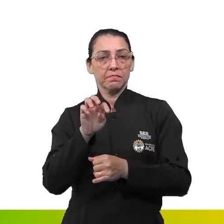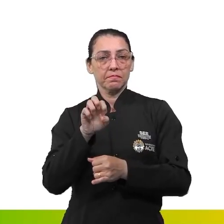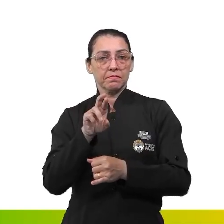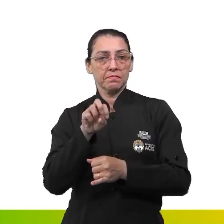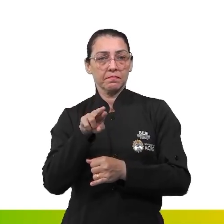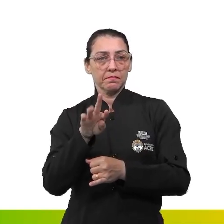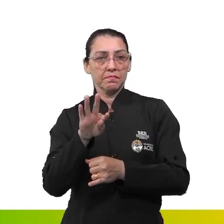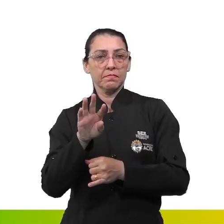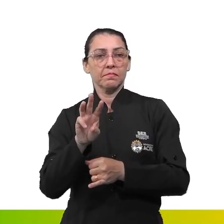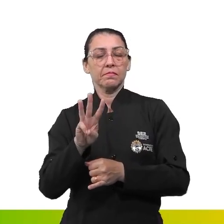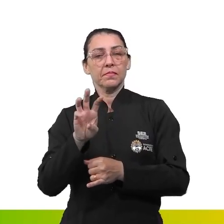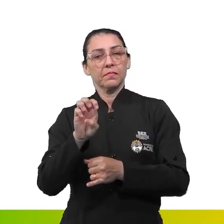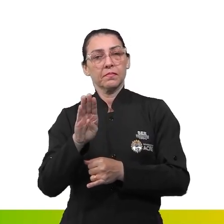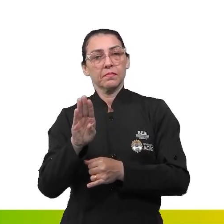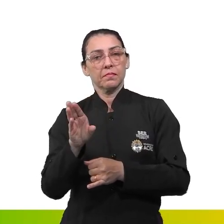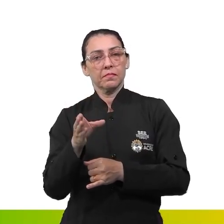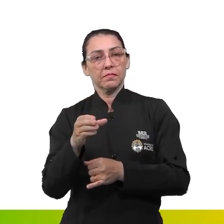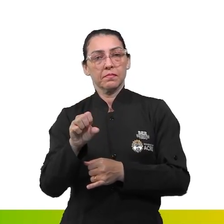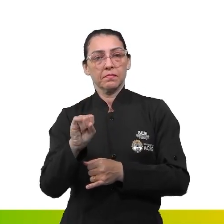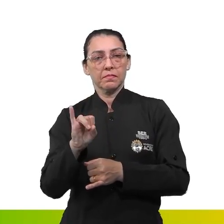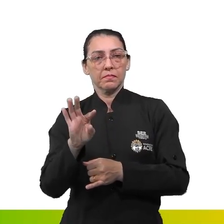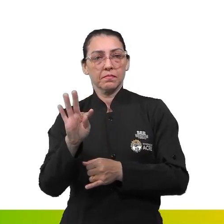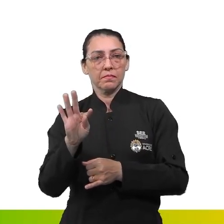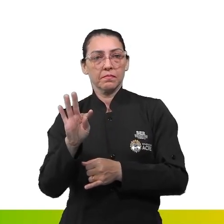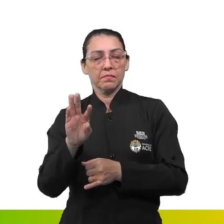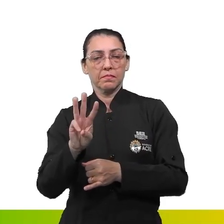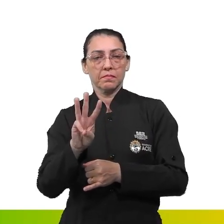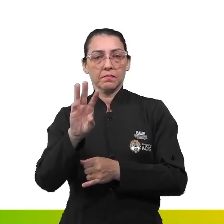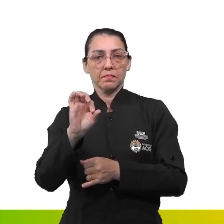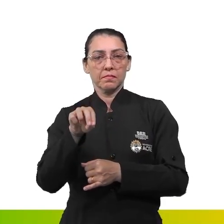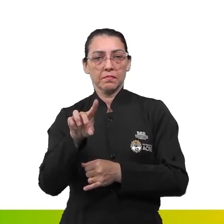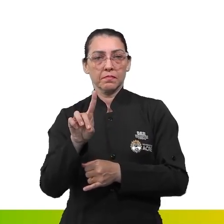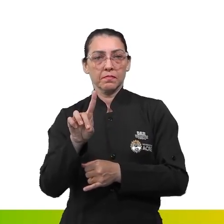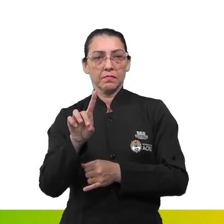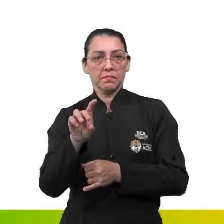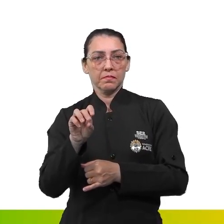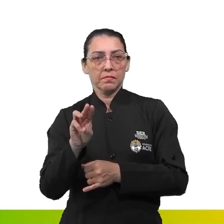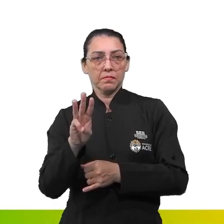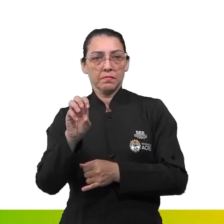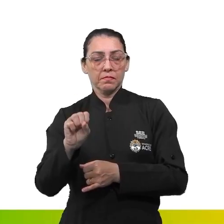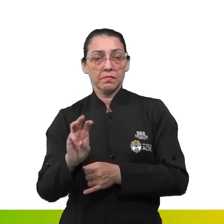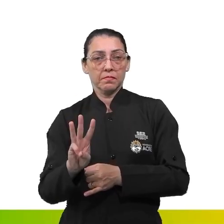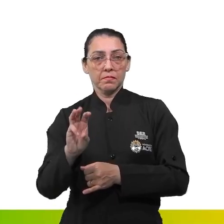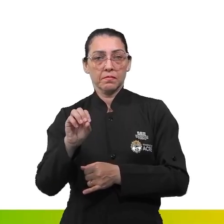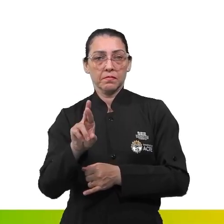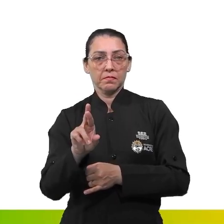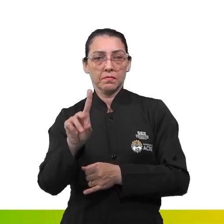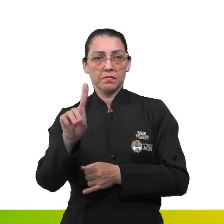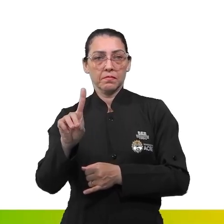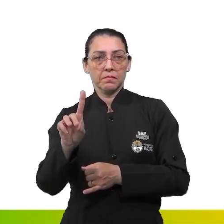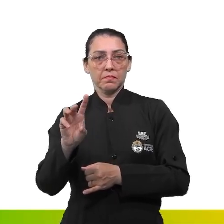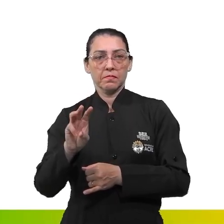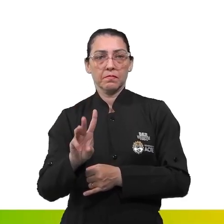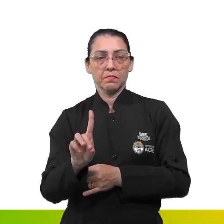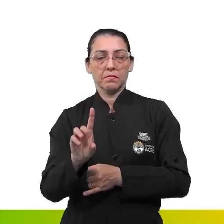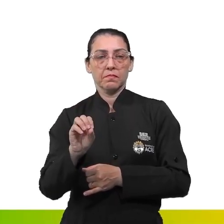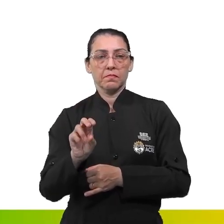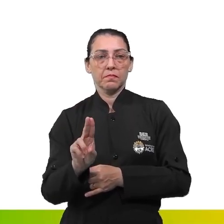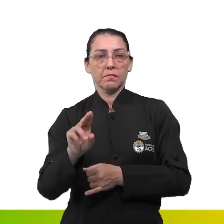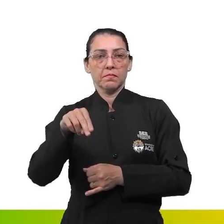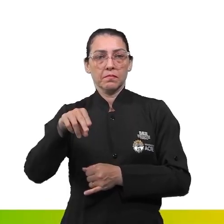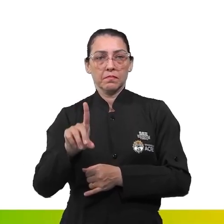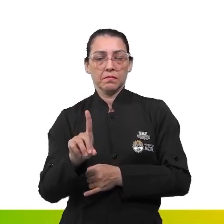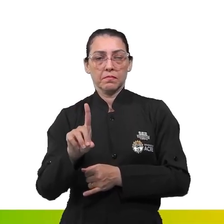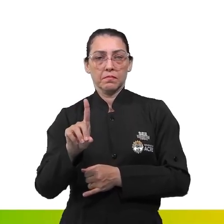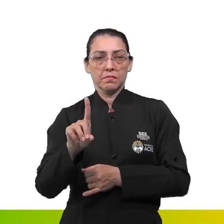internet, website, Windows, Word e download. E